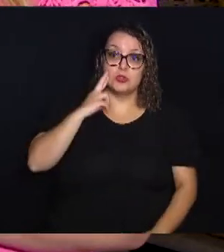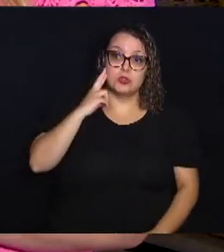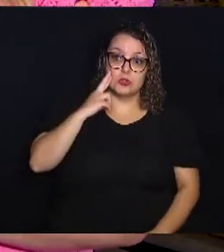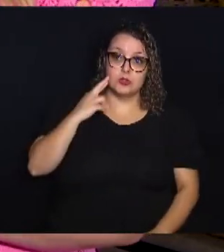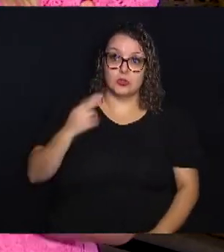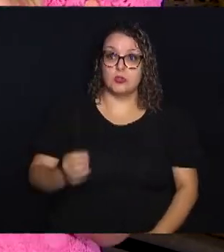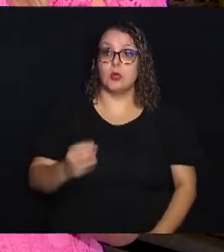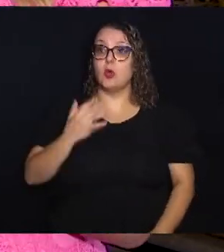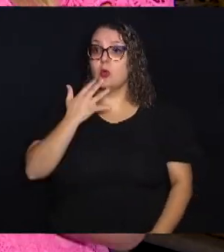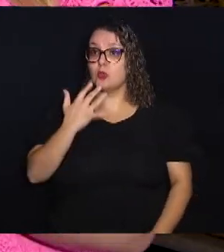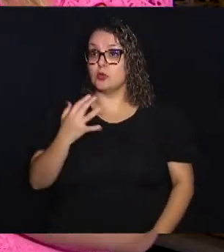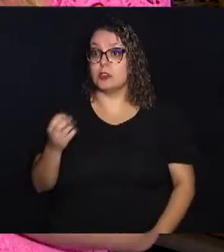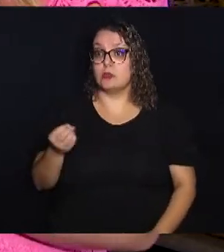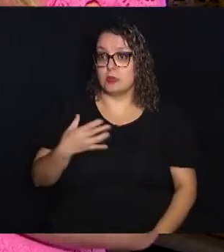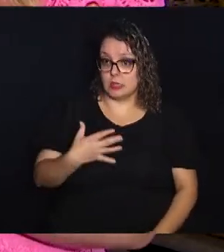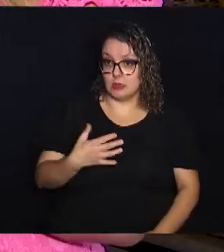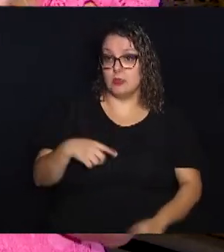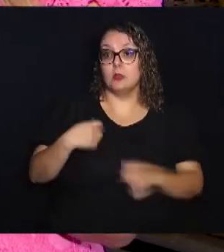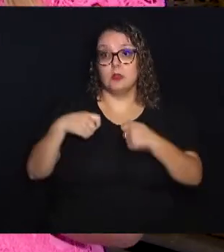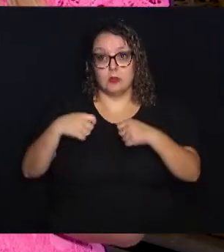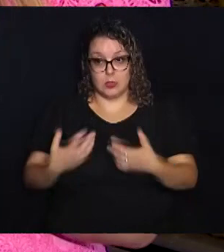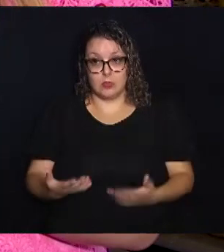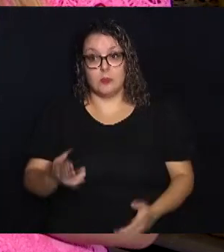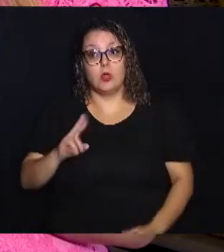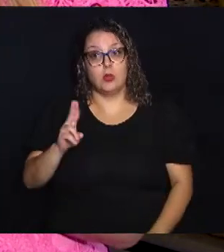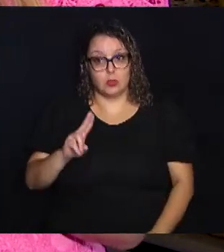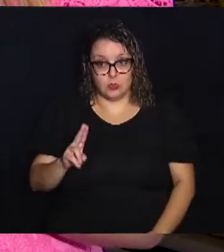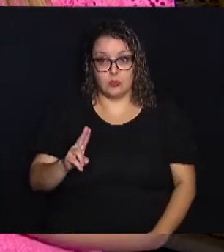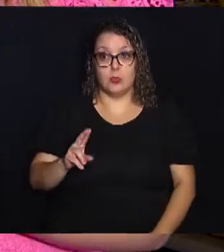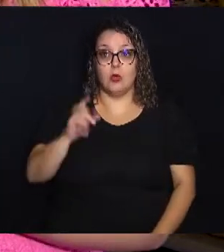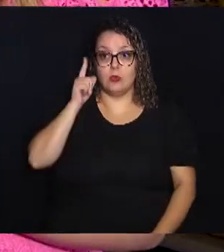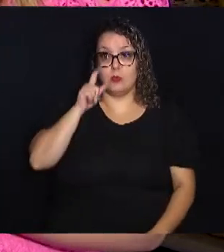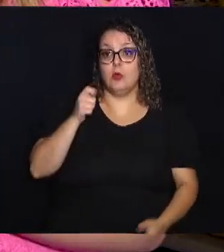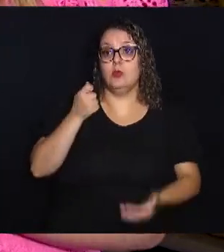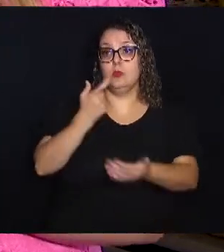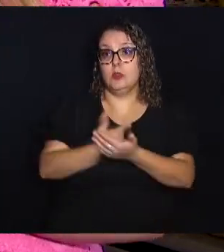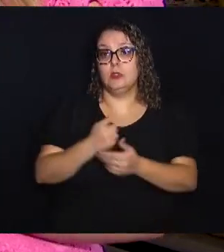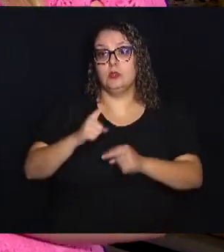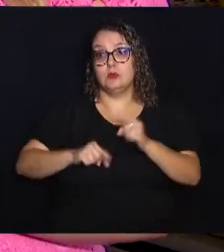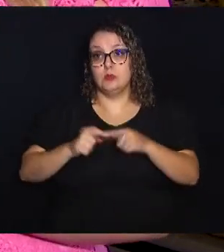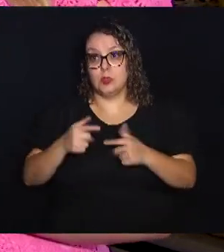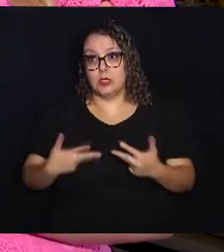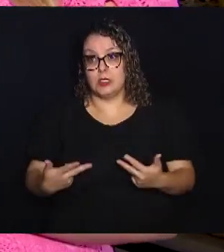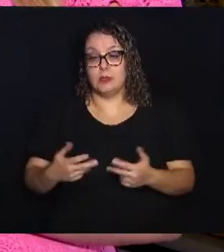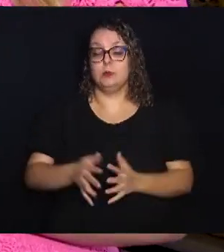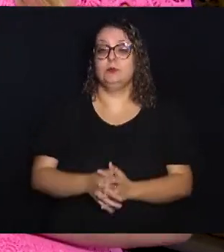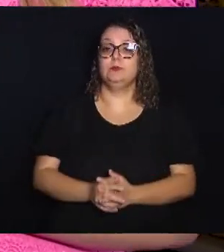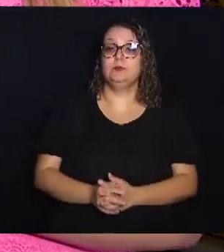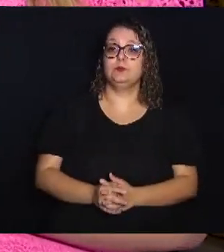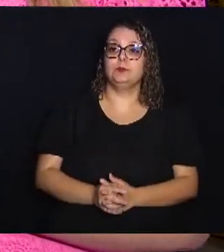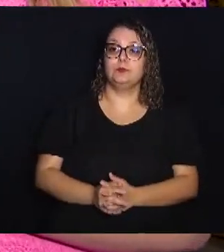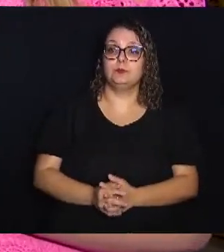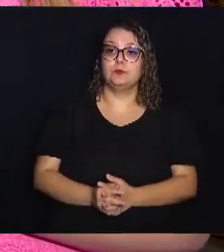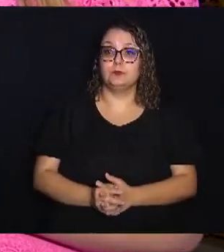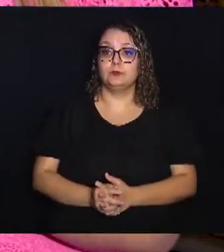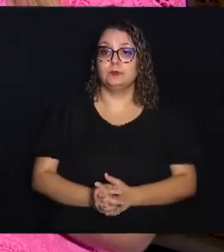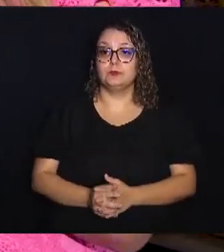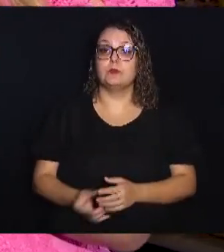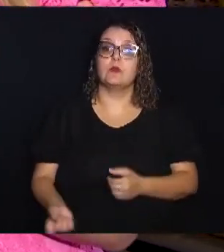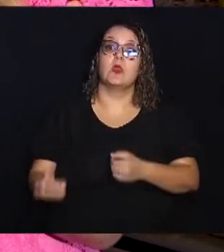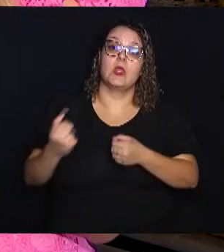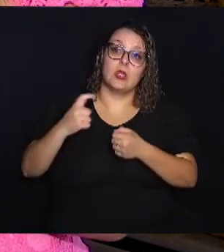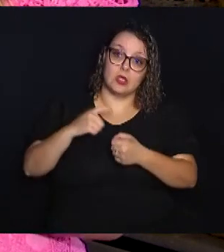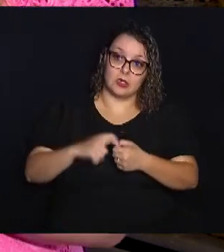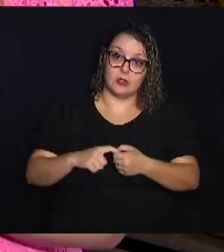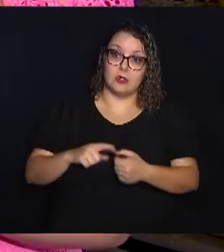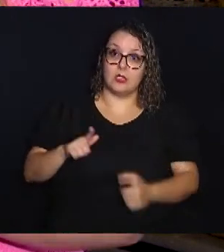de rosas novas, umas colorações novas, então a gente precisa saber o nome para conseguir comprar o produto. E que